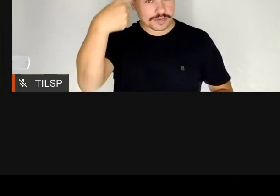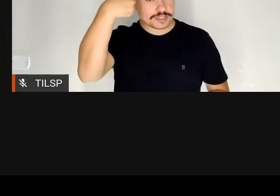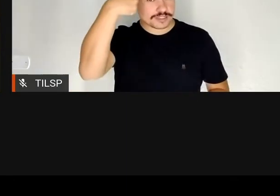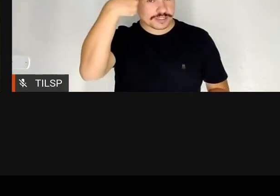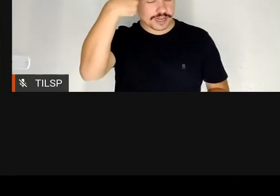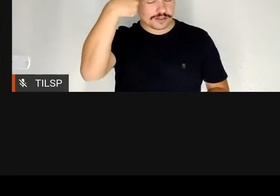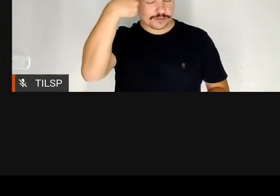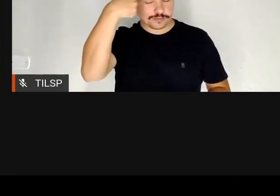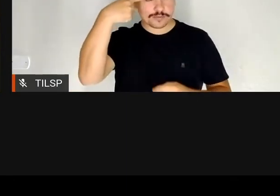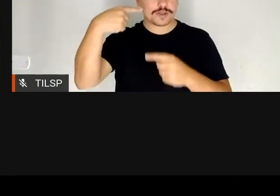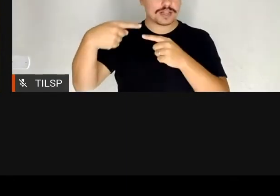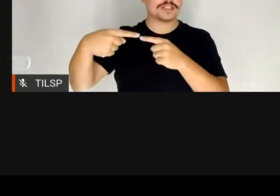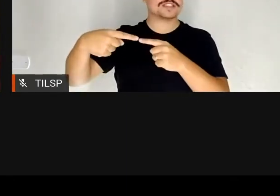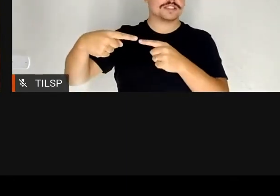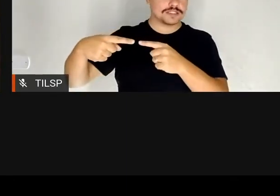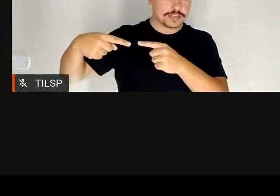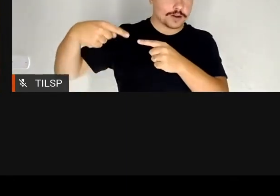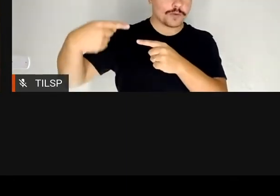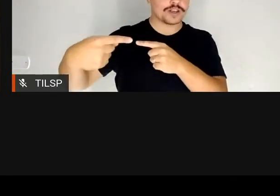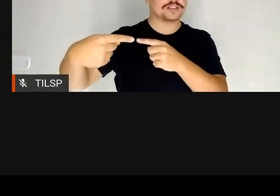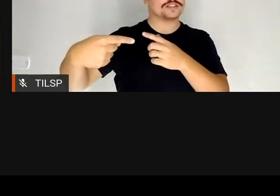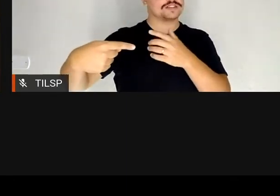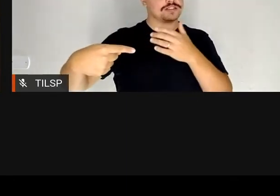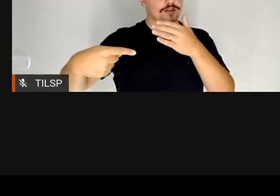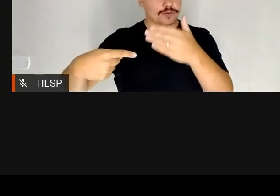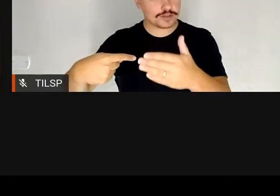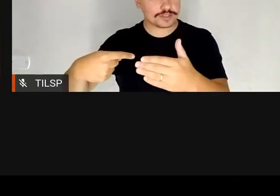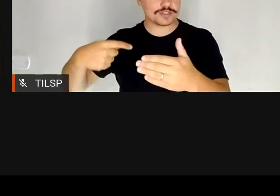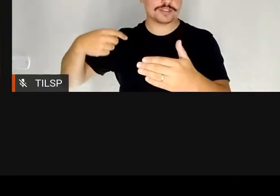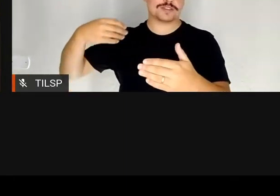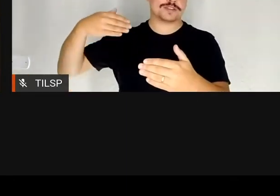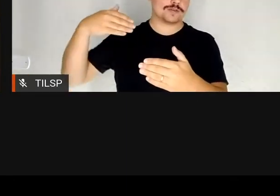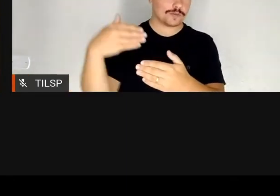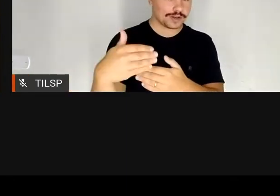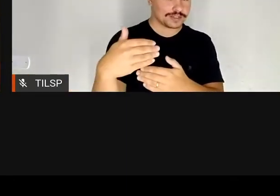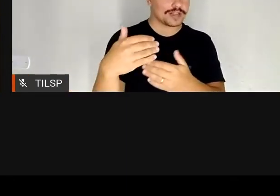subsequente e assim consecutivamente. Esse processo, né, de